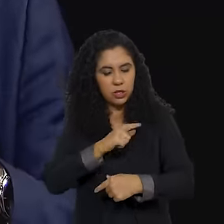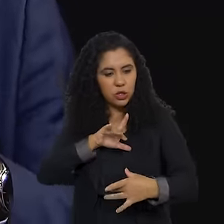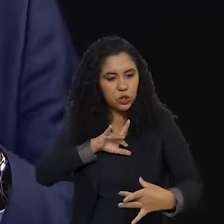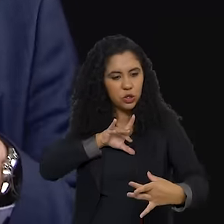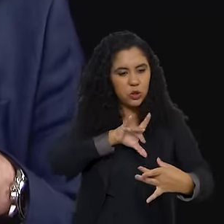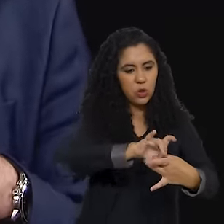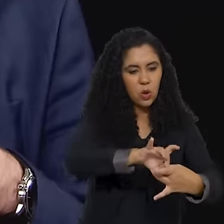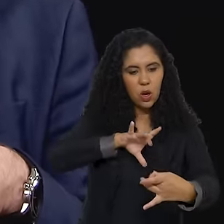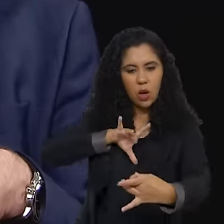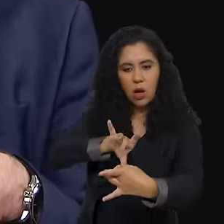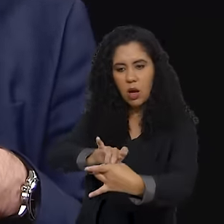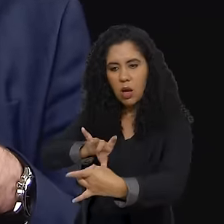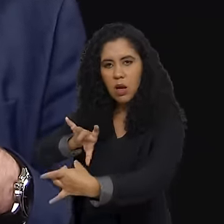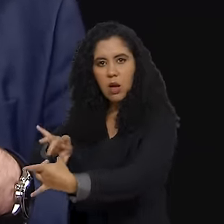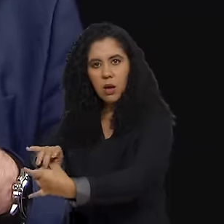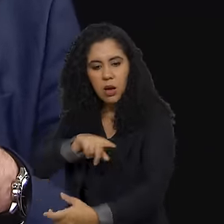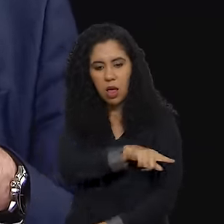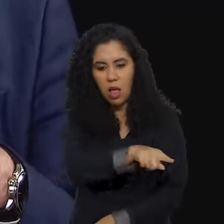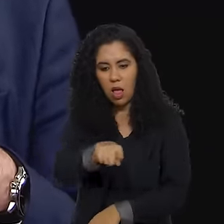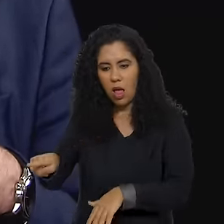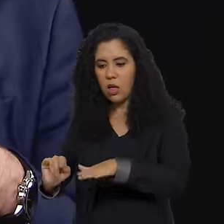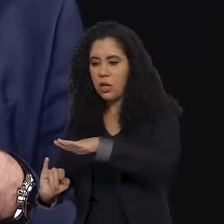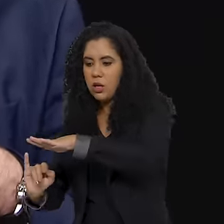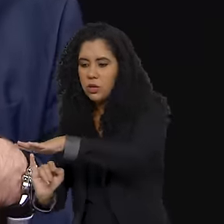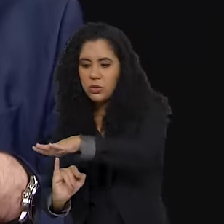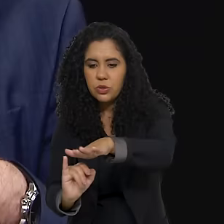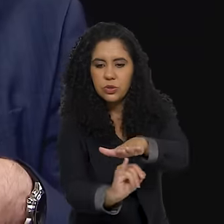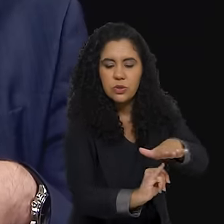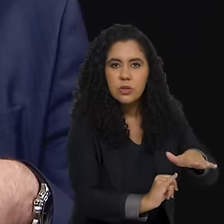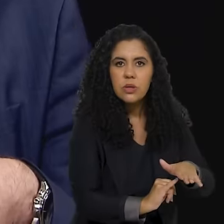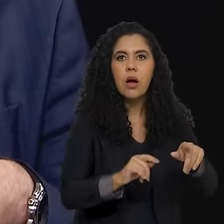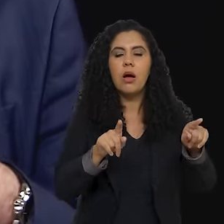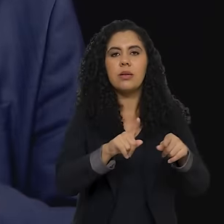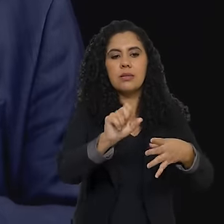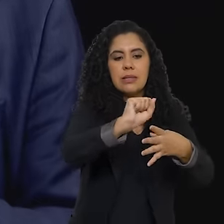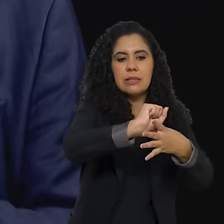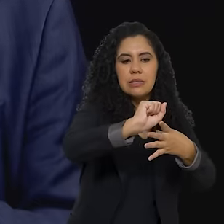com o Sistema S, com o SEBRAE, com o SENAI, com